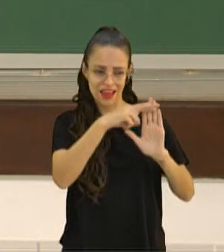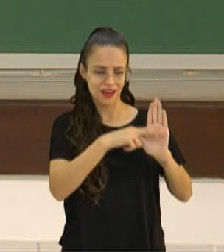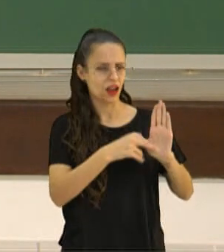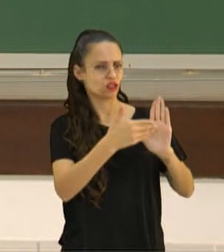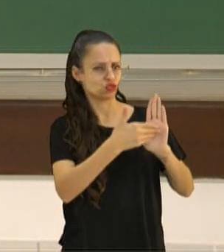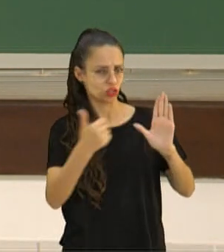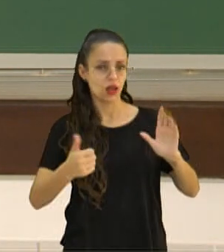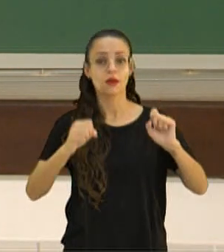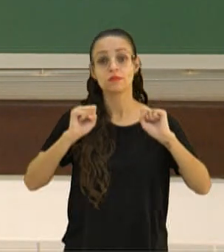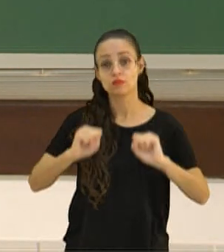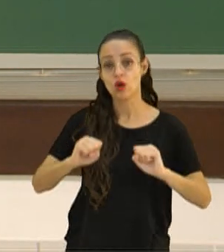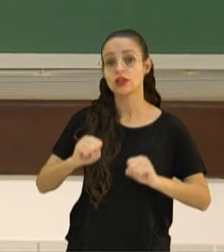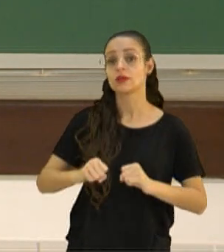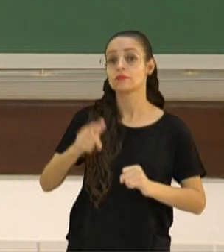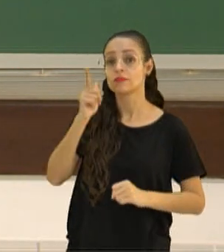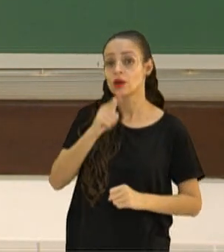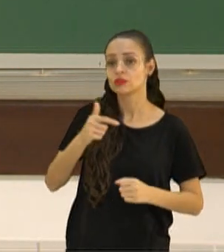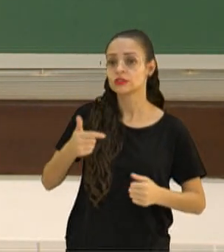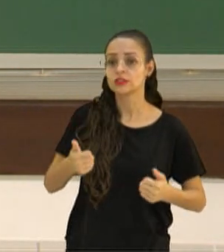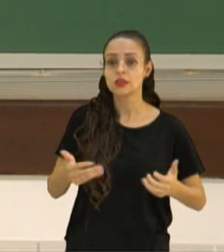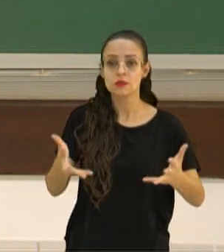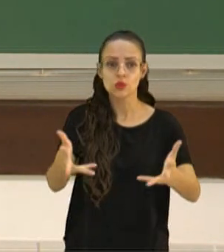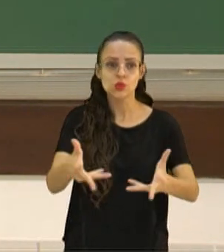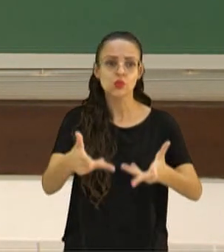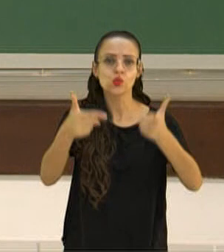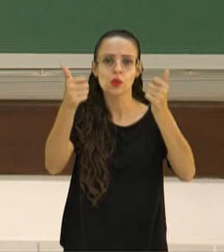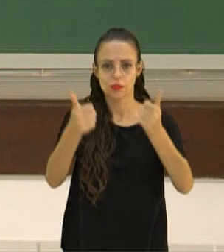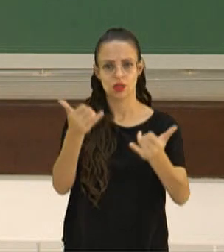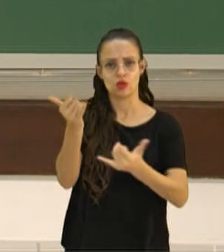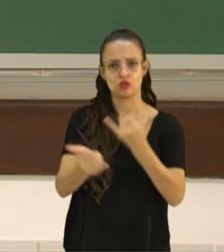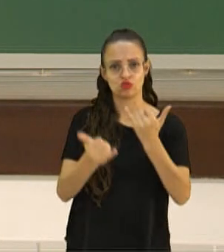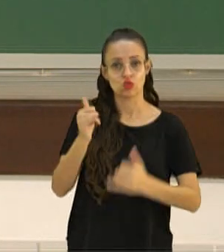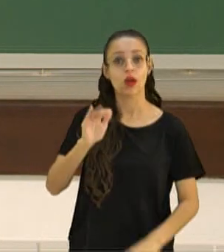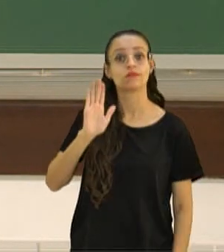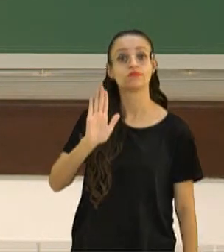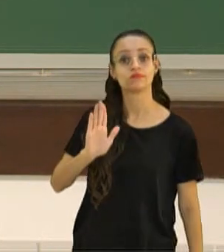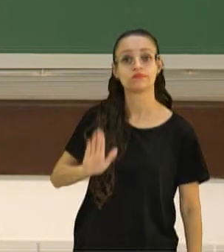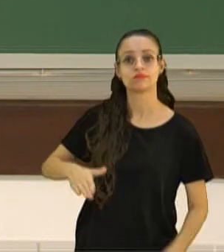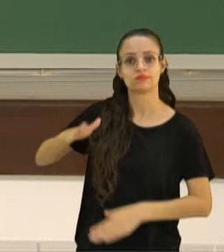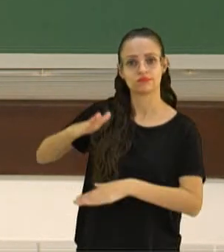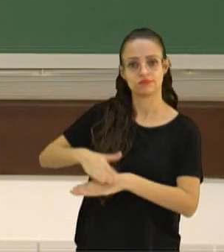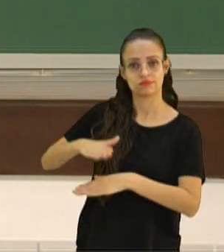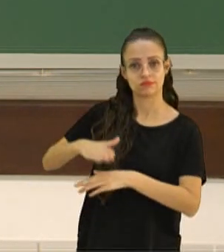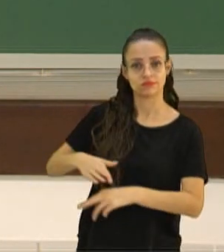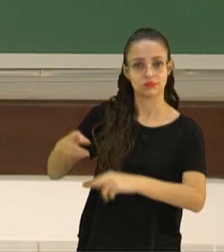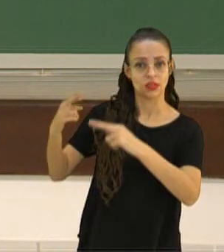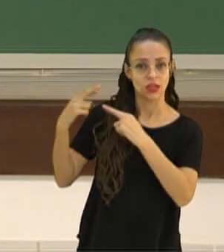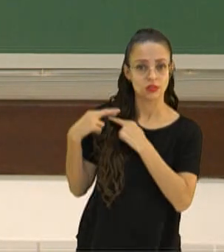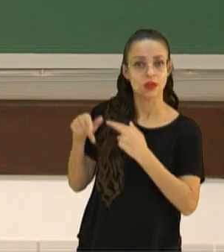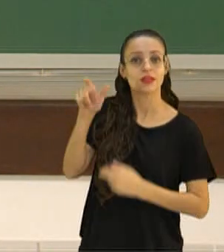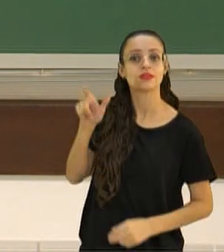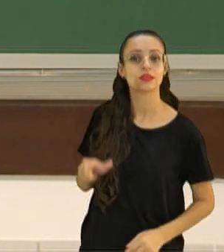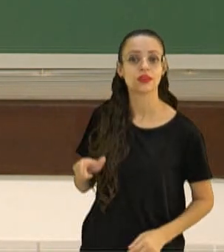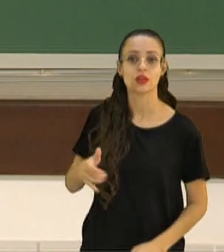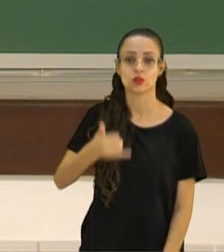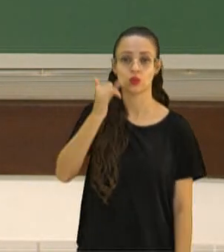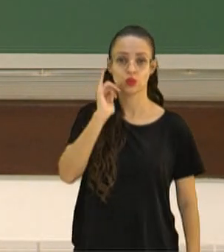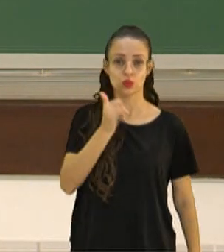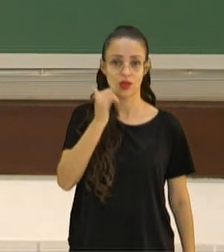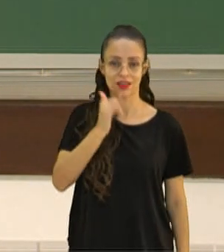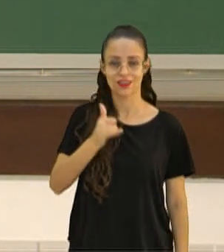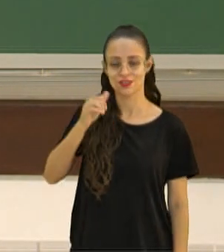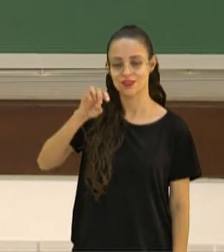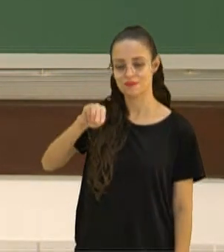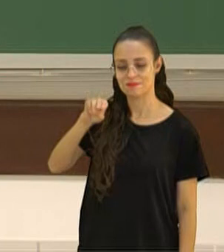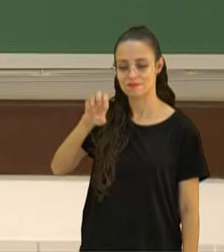jogo flua de uma melhor maneira, né? Então, tudo isso aí fica a cargo do jogador, narrador, né, do mestre do